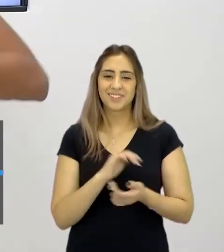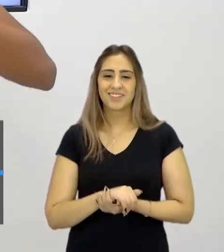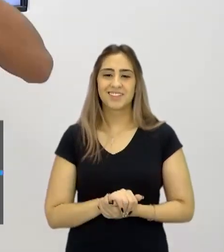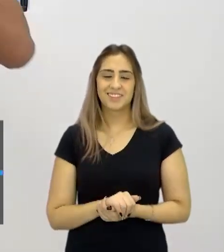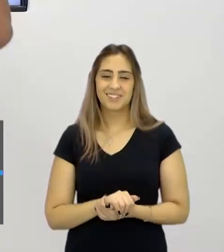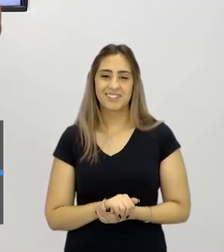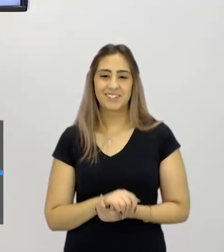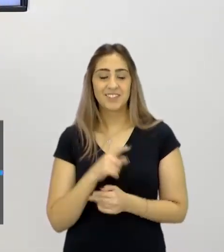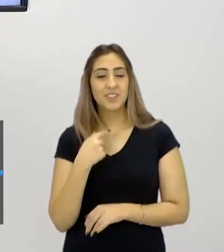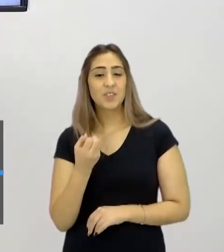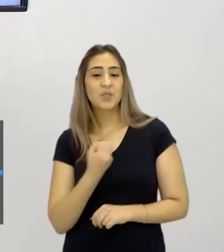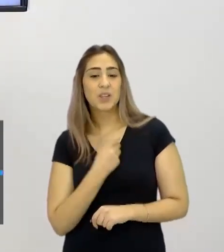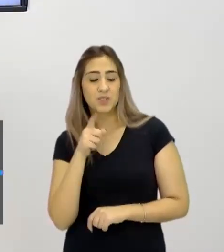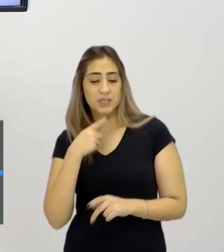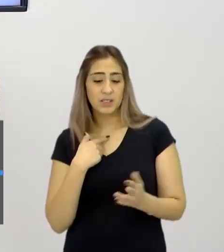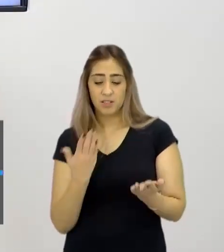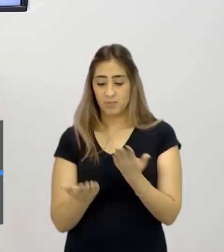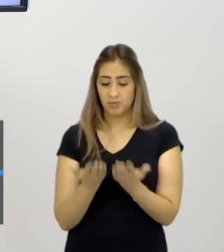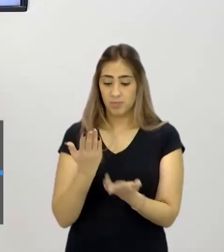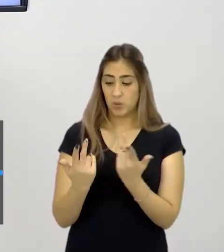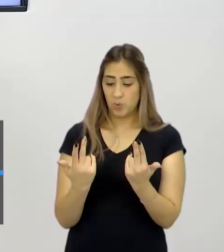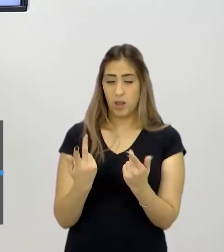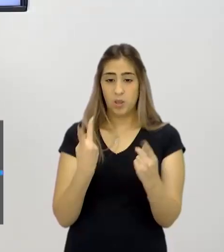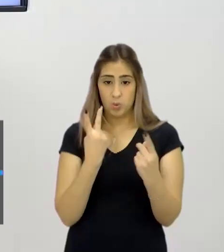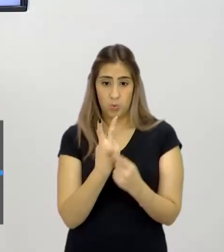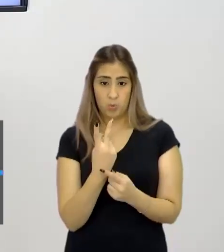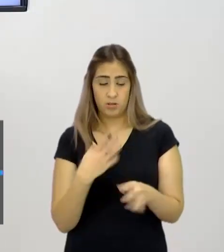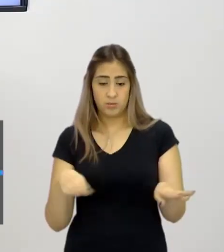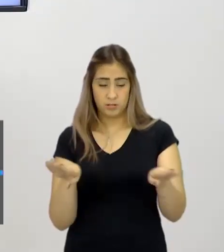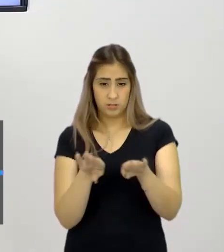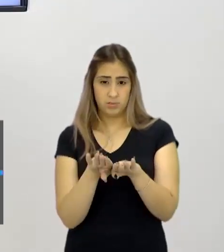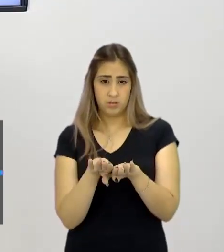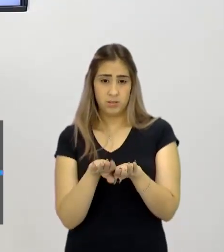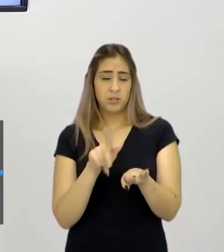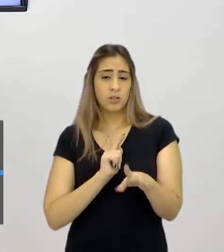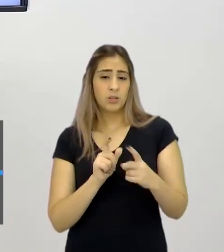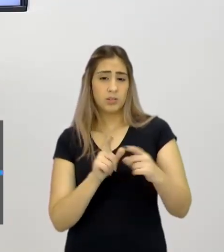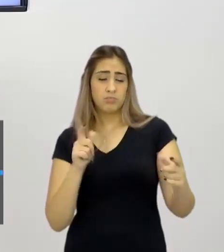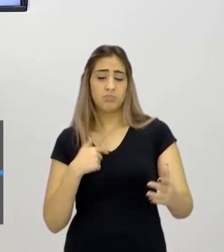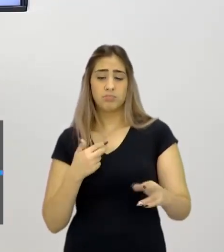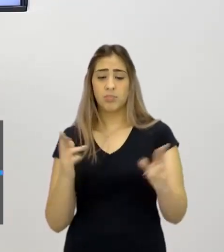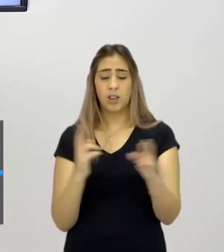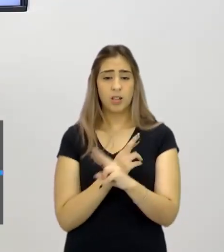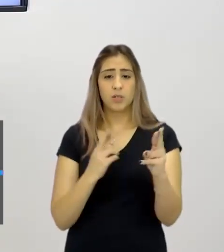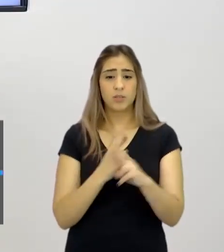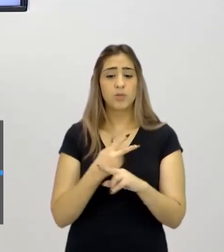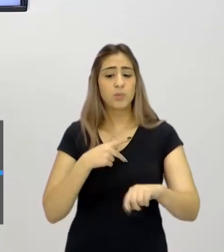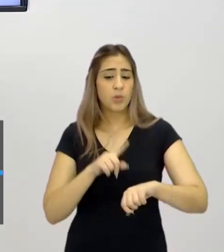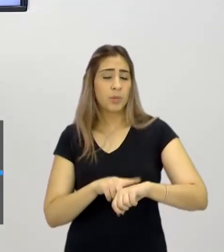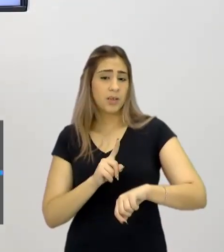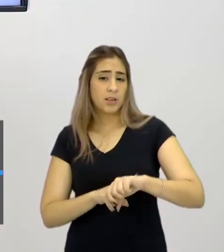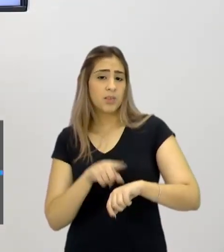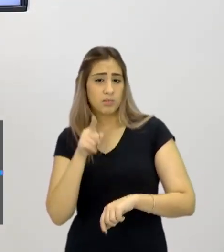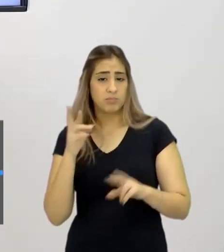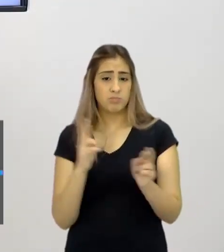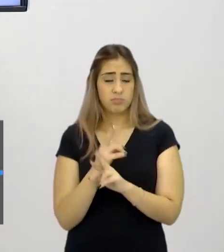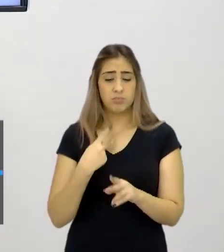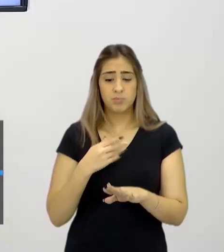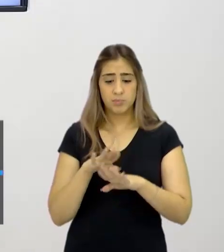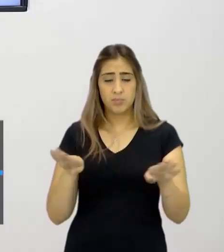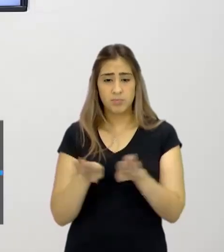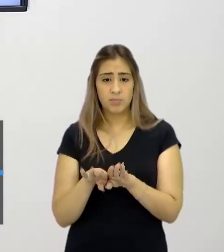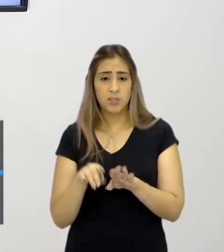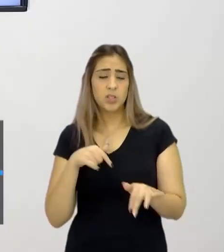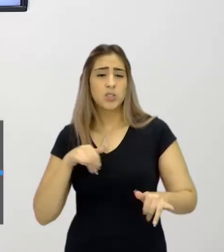proporção? Quando você iguala duas razões. Eu tenho duas grandezas se relacionando num momento, essas duas grandezas